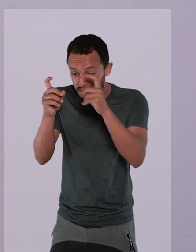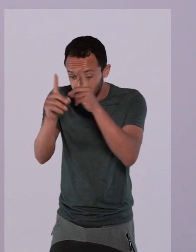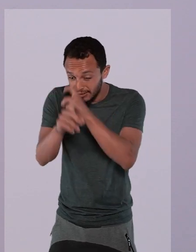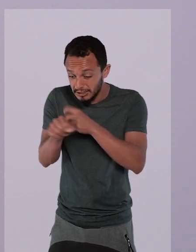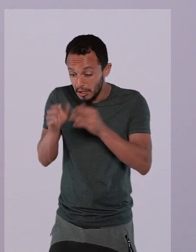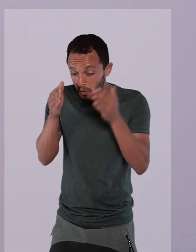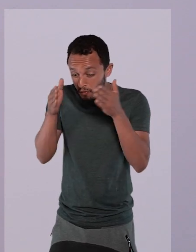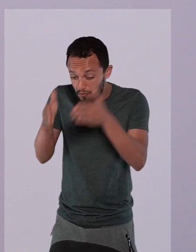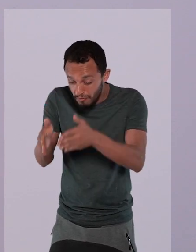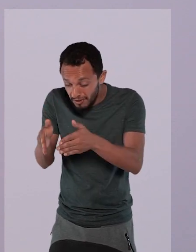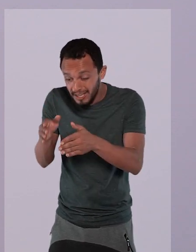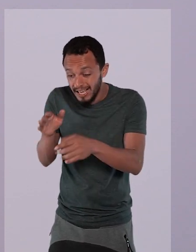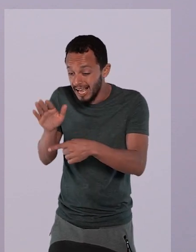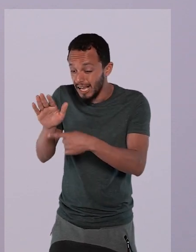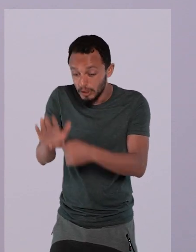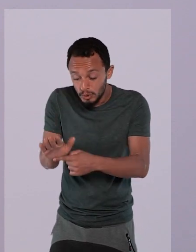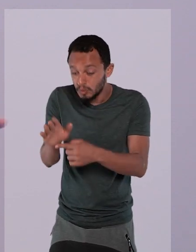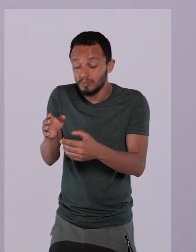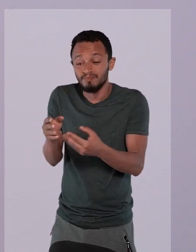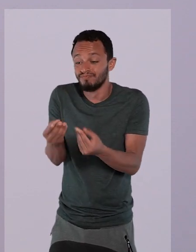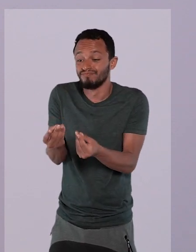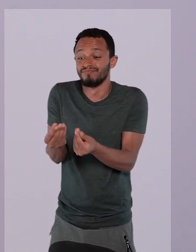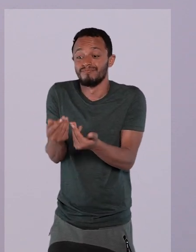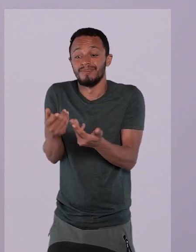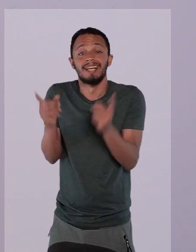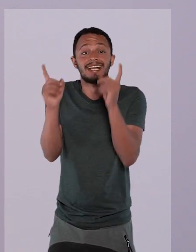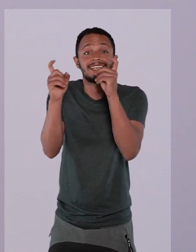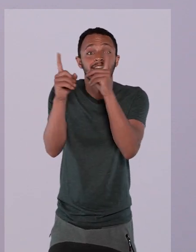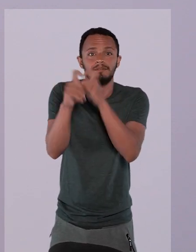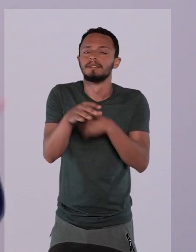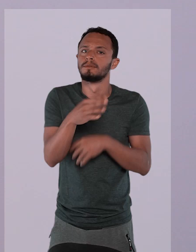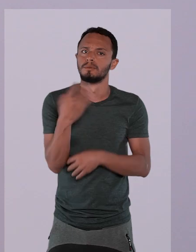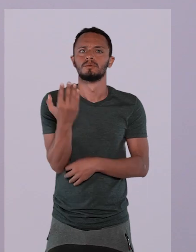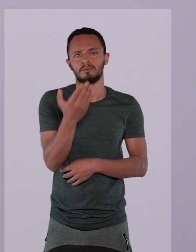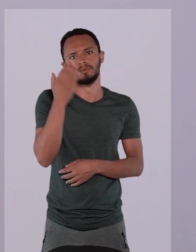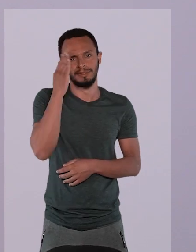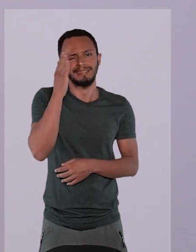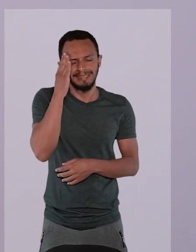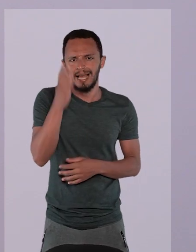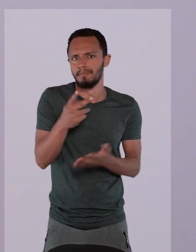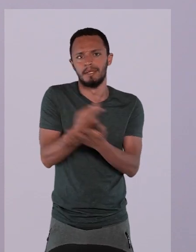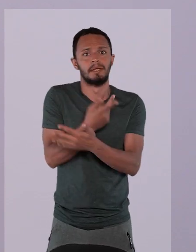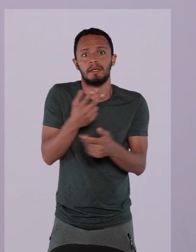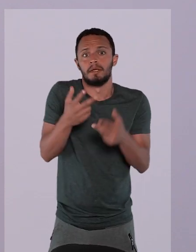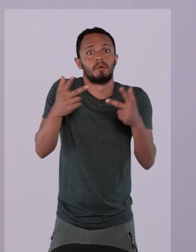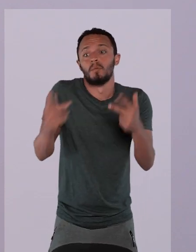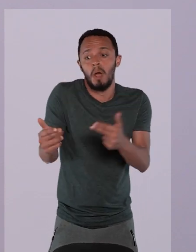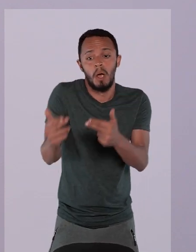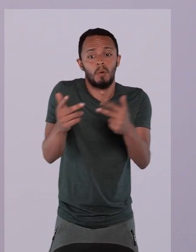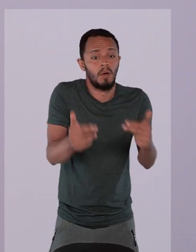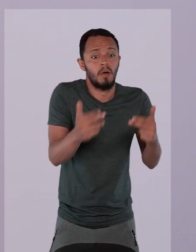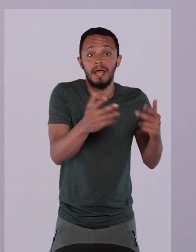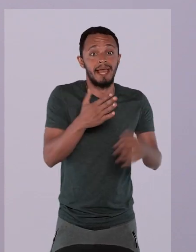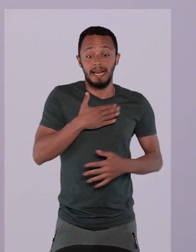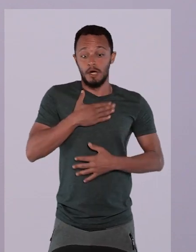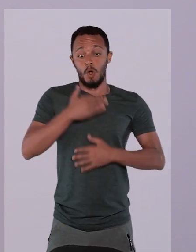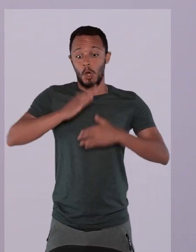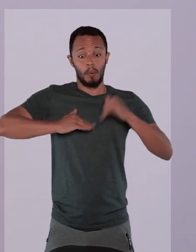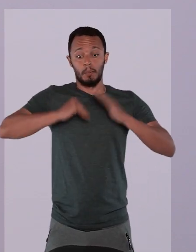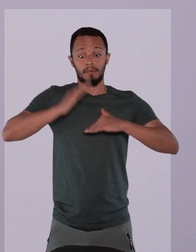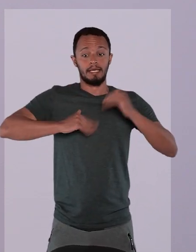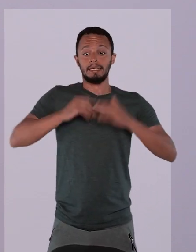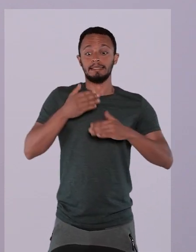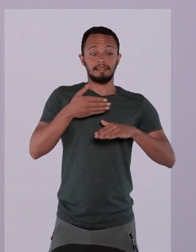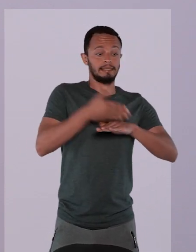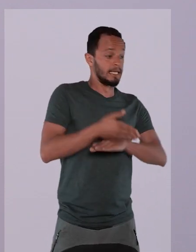tinha ninguém em casa para ajudar. Ninguém. Todo mundo se lembra disso, todo mundo aqui passou o mesmo. Né? Éramos nós e nós, tinha que botar